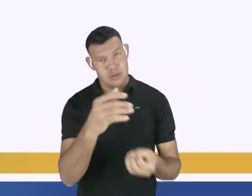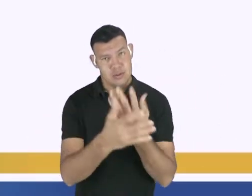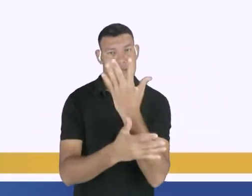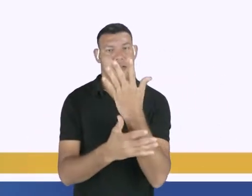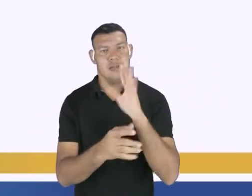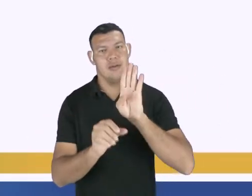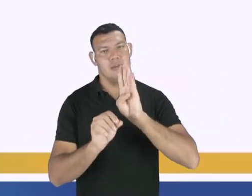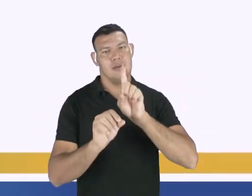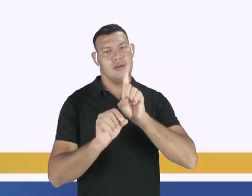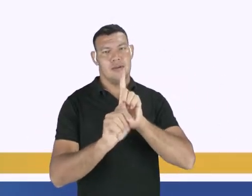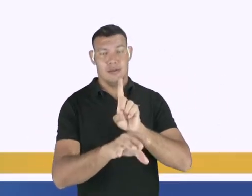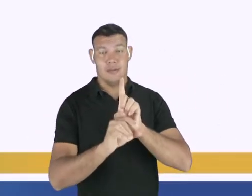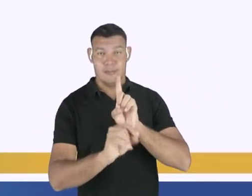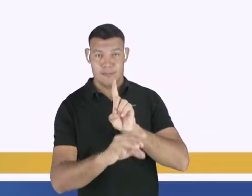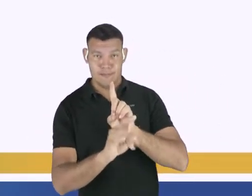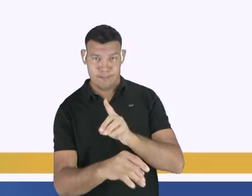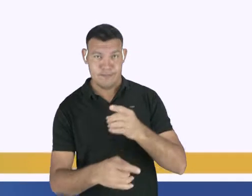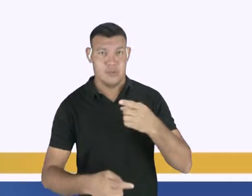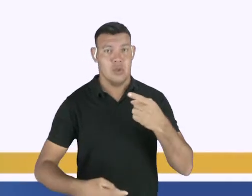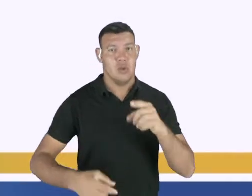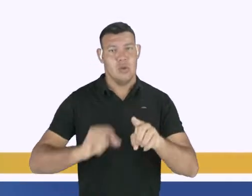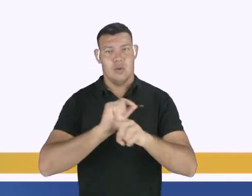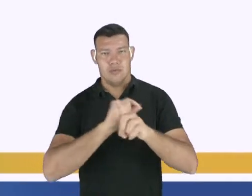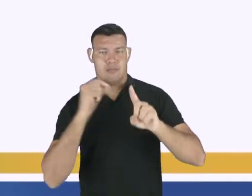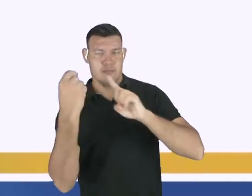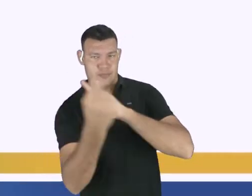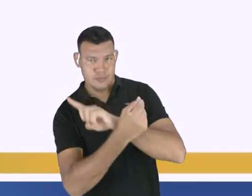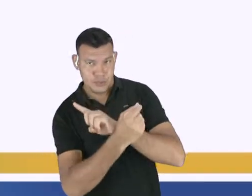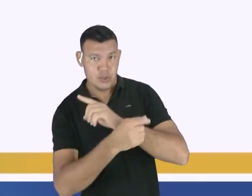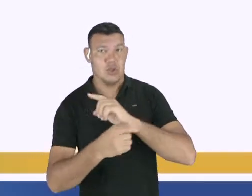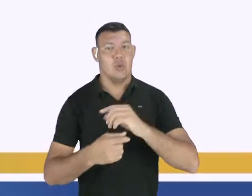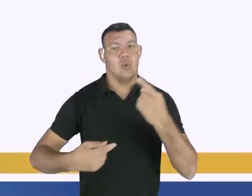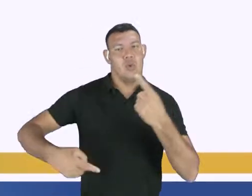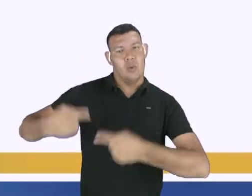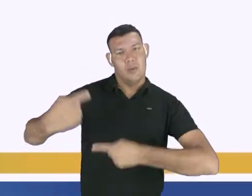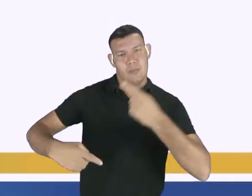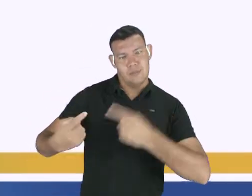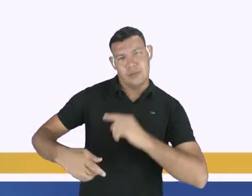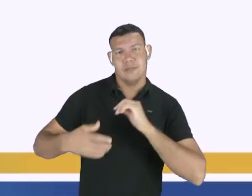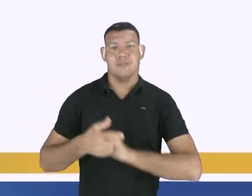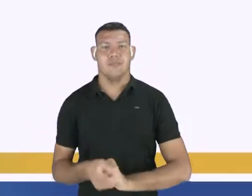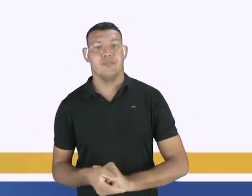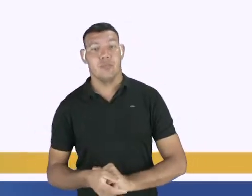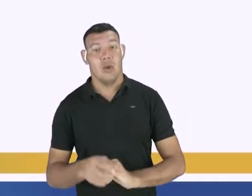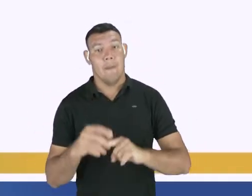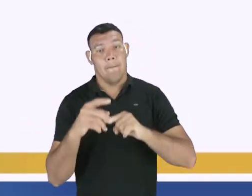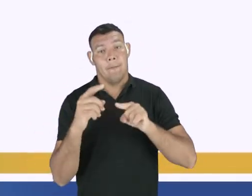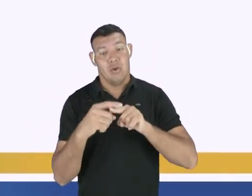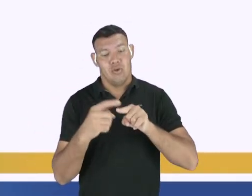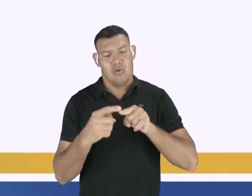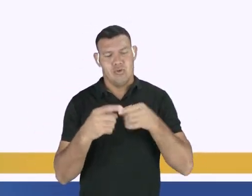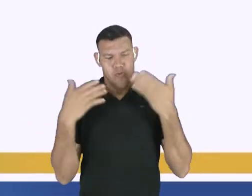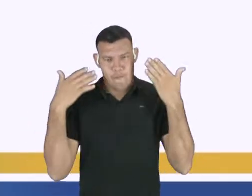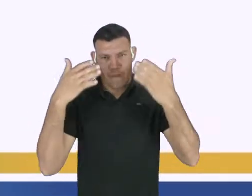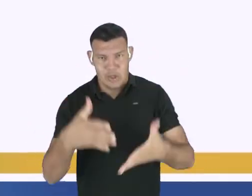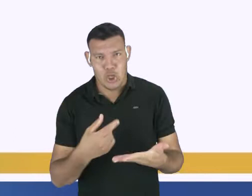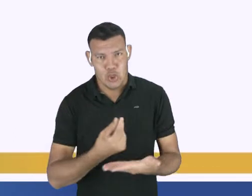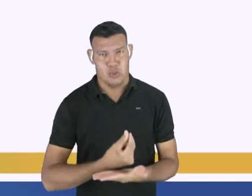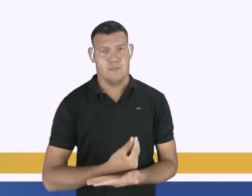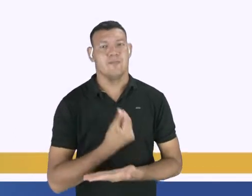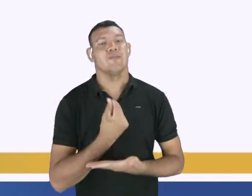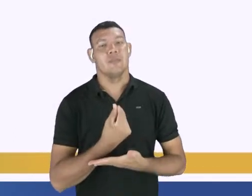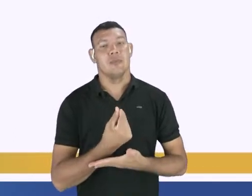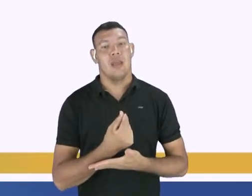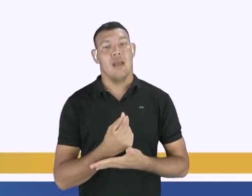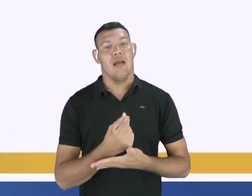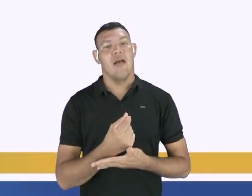e políticas. Para justificar o sistema econômico vigente, que é o capitalismo, foi elaborado o